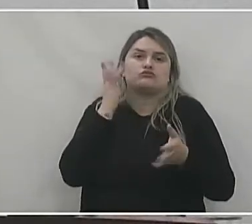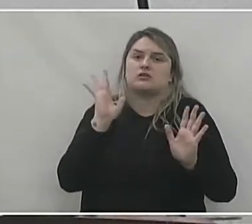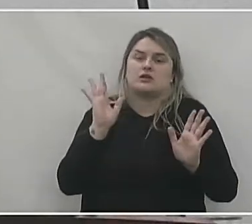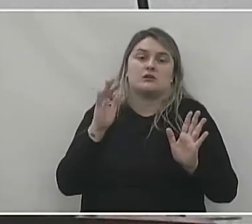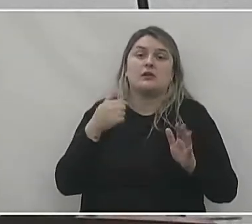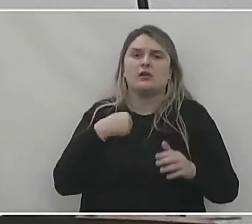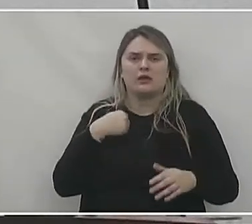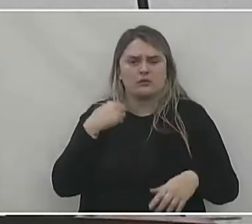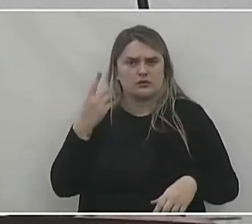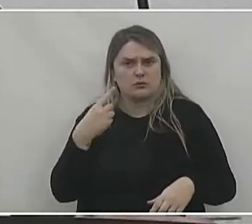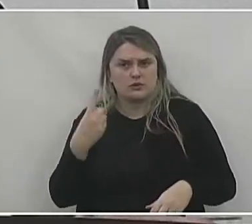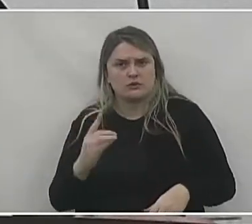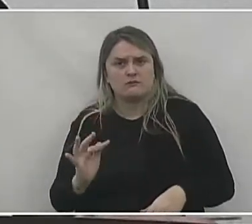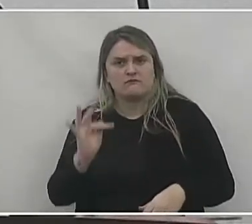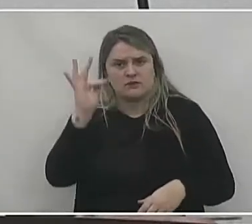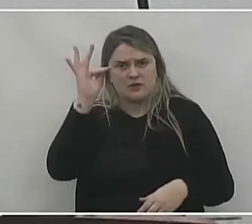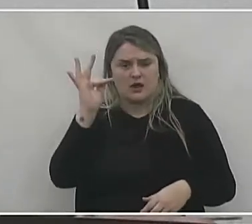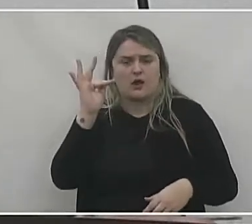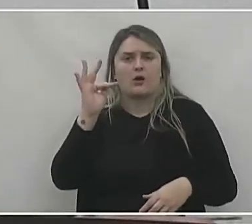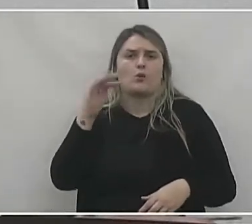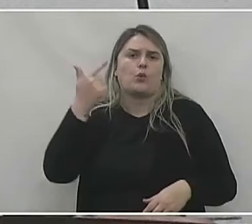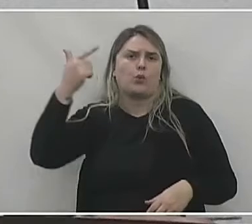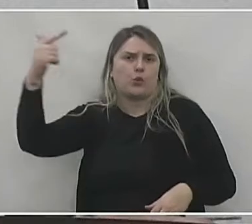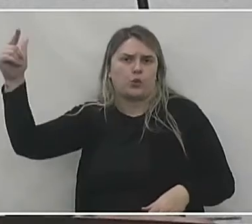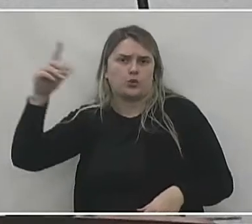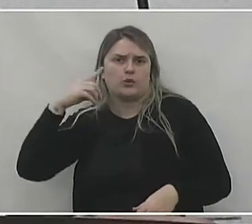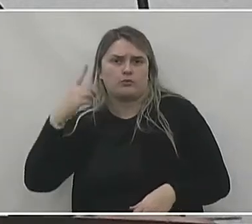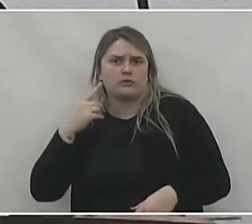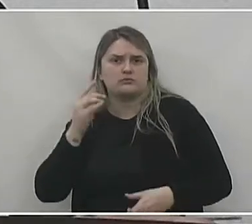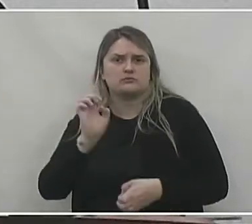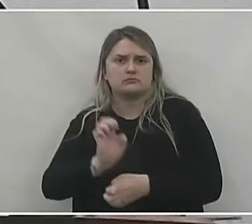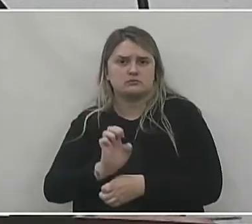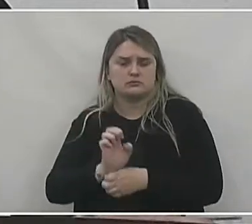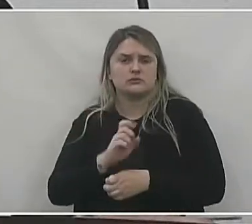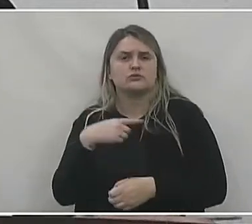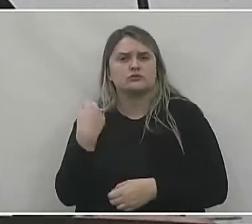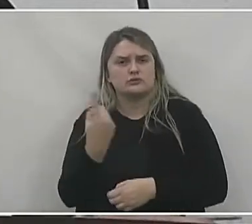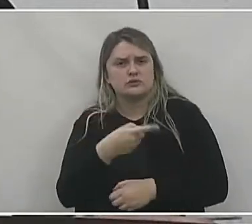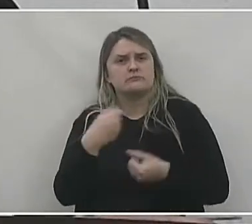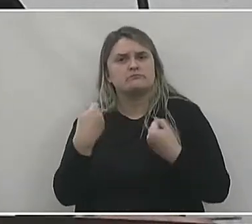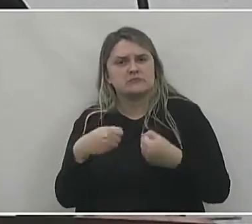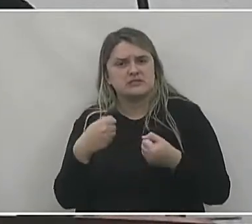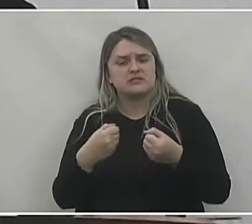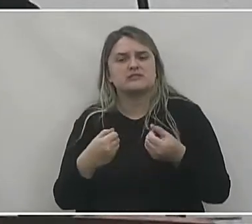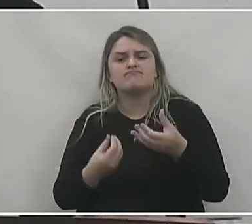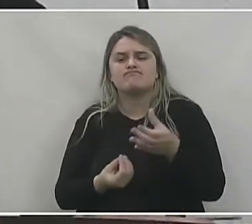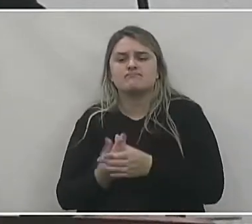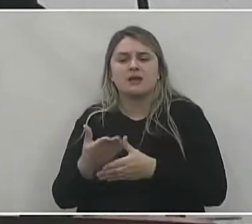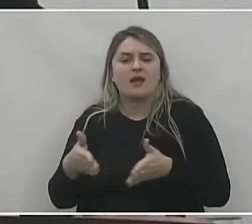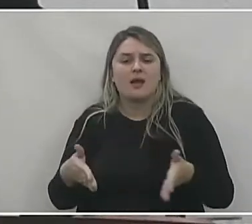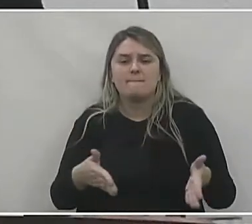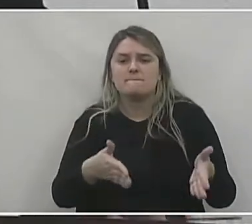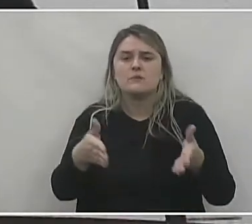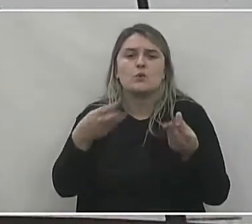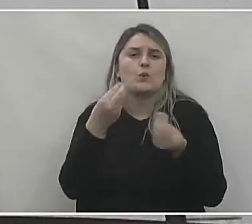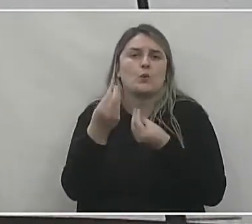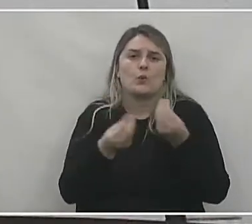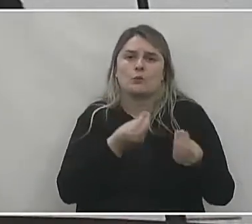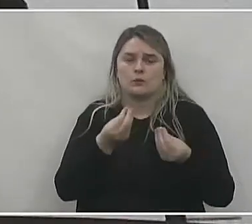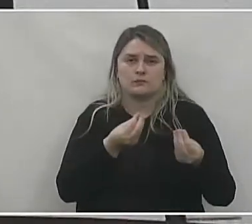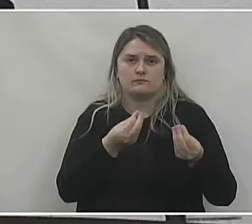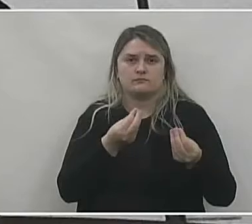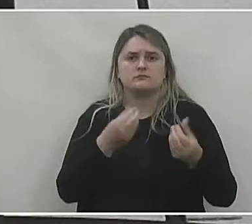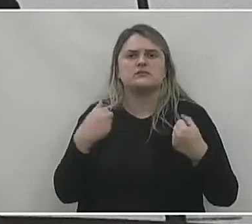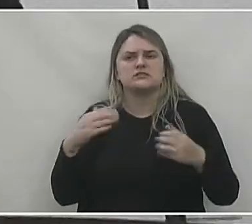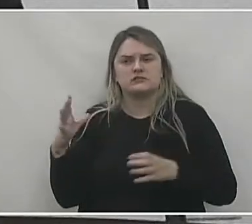Mas eu como deputado federal, os deputados estaduais, nós temos que criar um caminho e